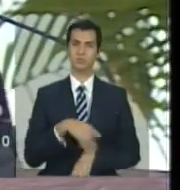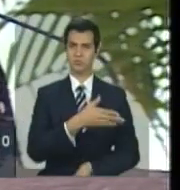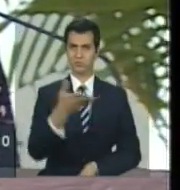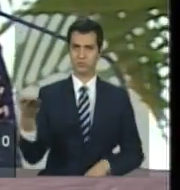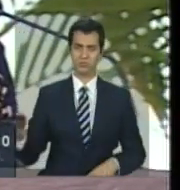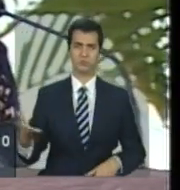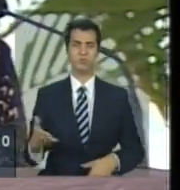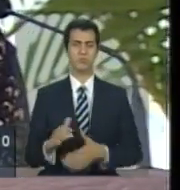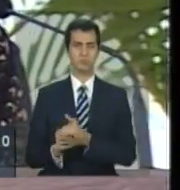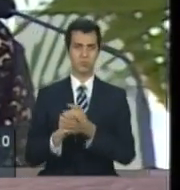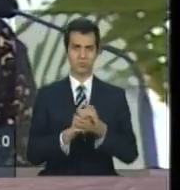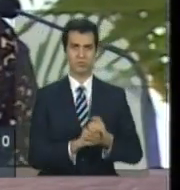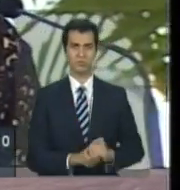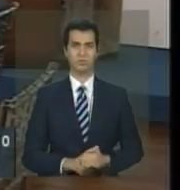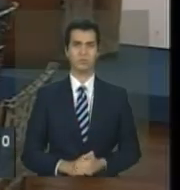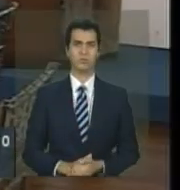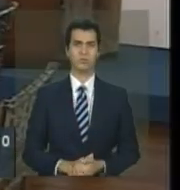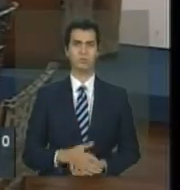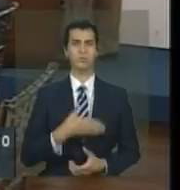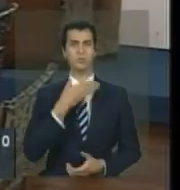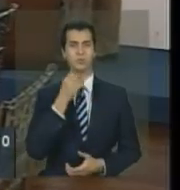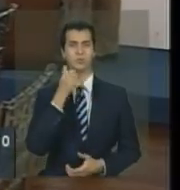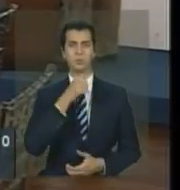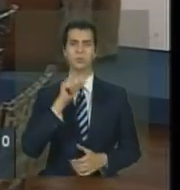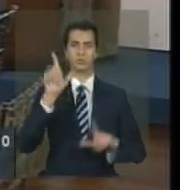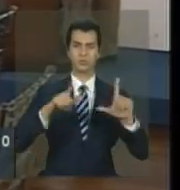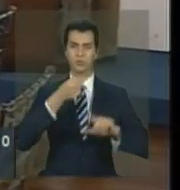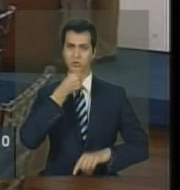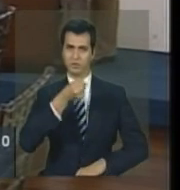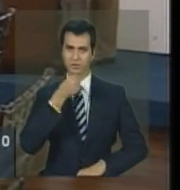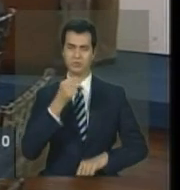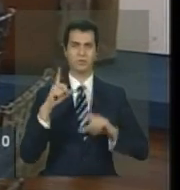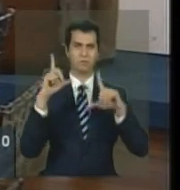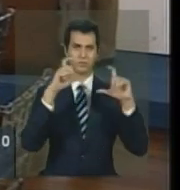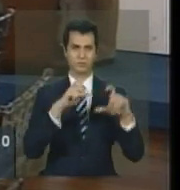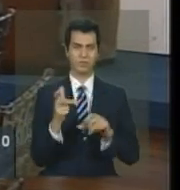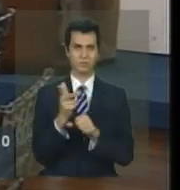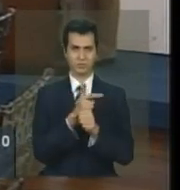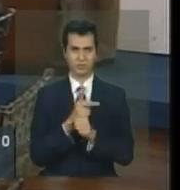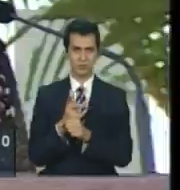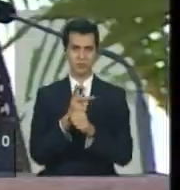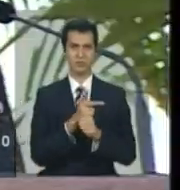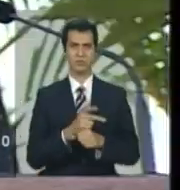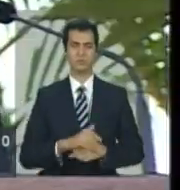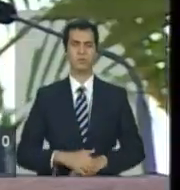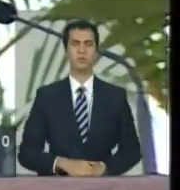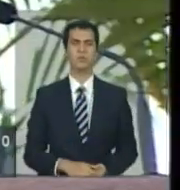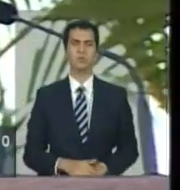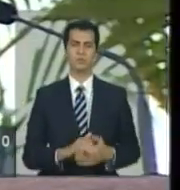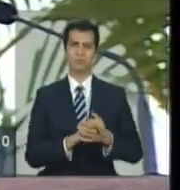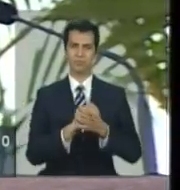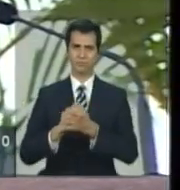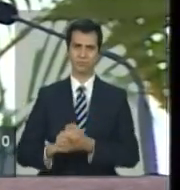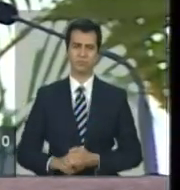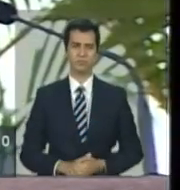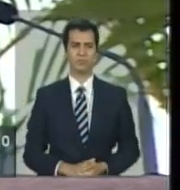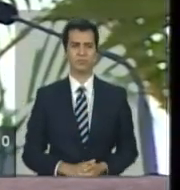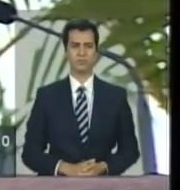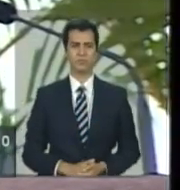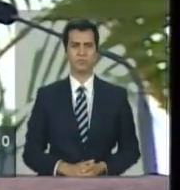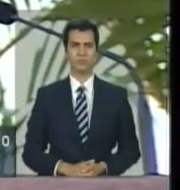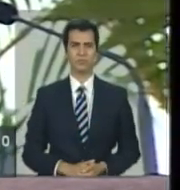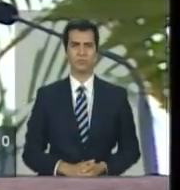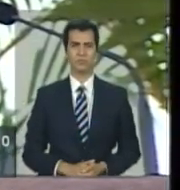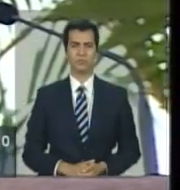senhores, senhores jornalistas, fotógrafos e cinegrafistas. Festejos